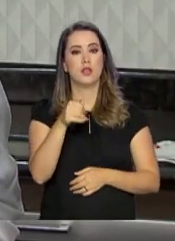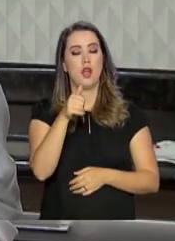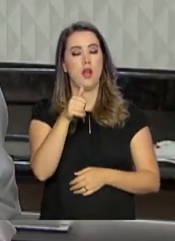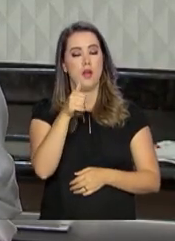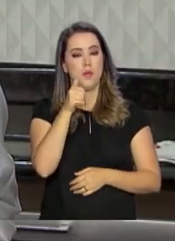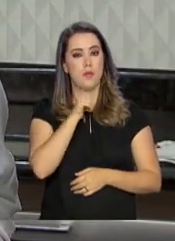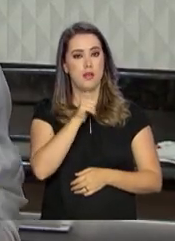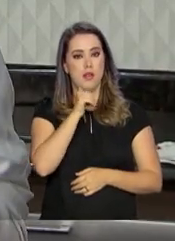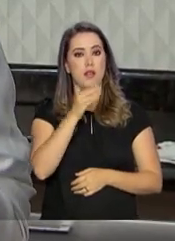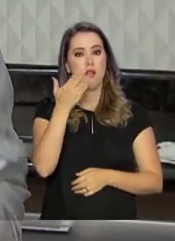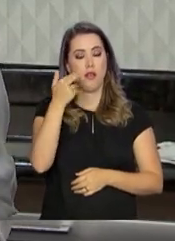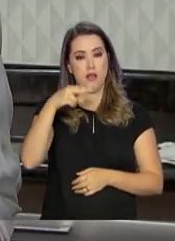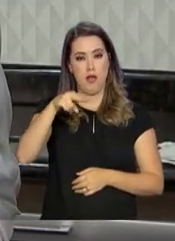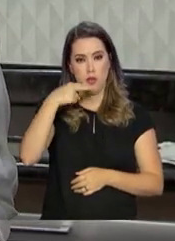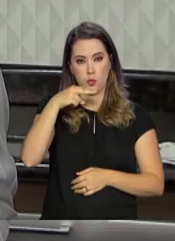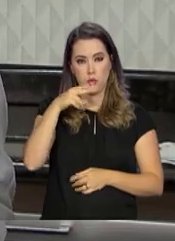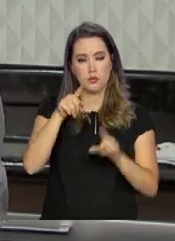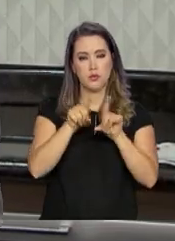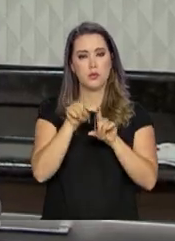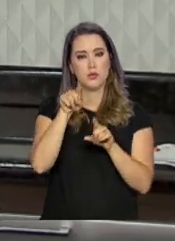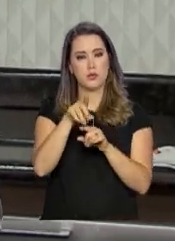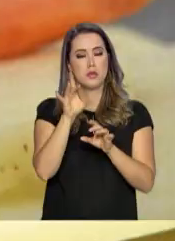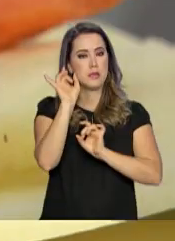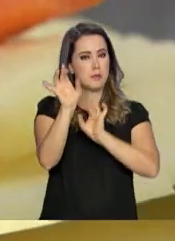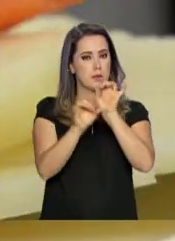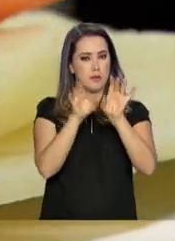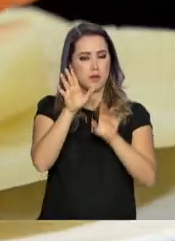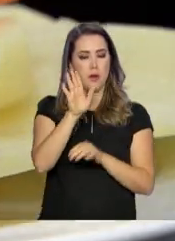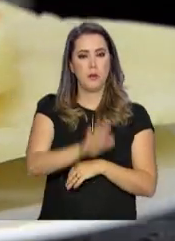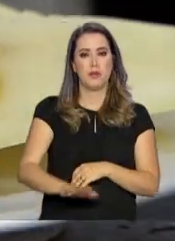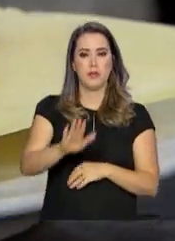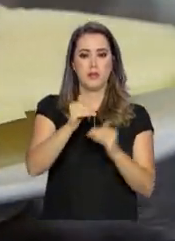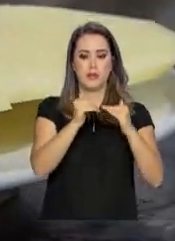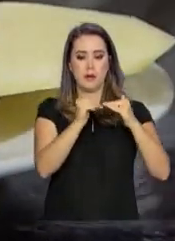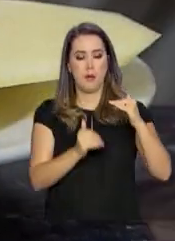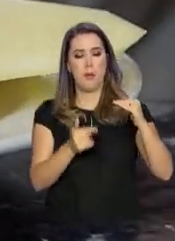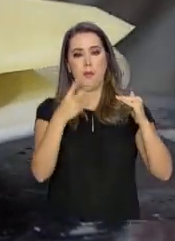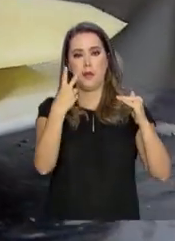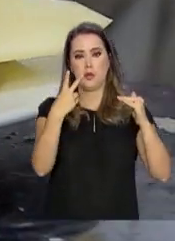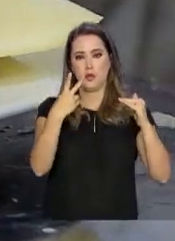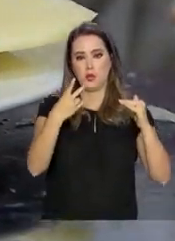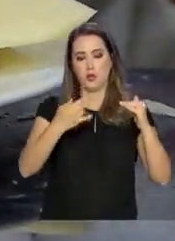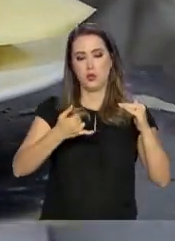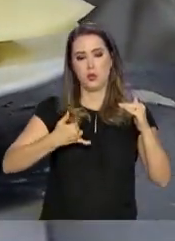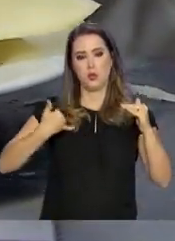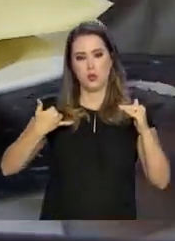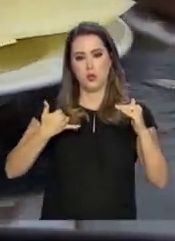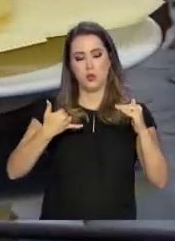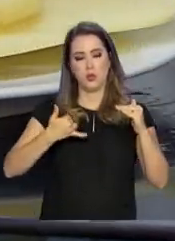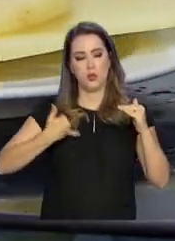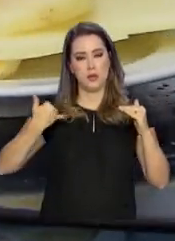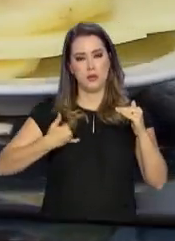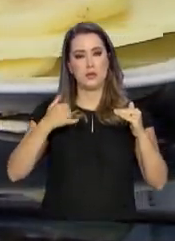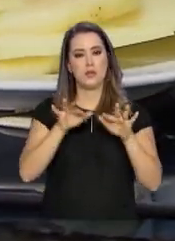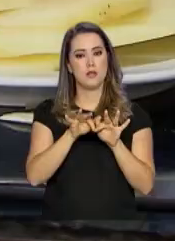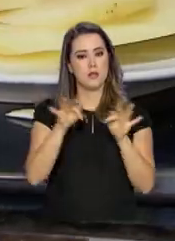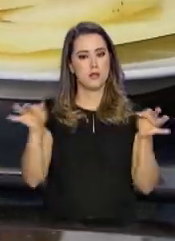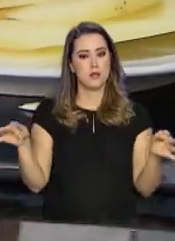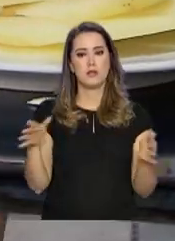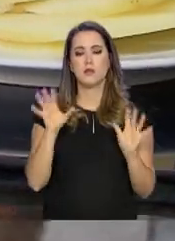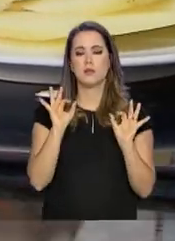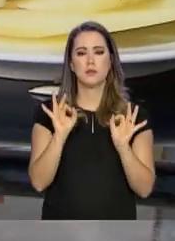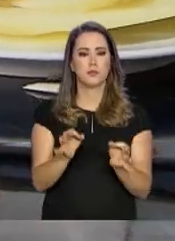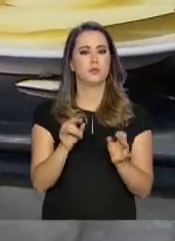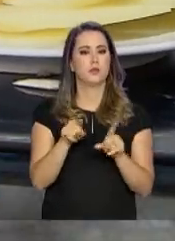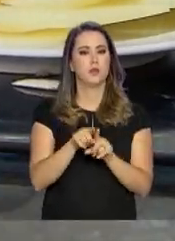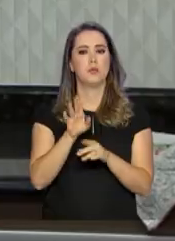especialista em crianças menores de dois anos e recomenda alimentação simples e saudável para formar o paladar de